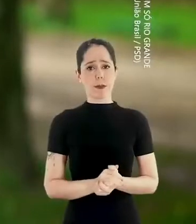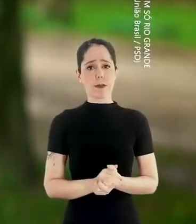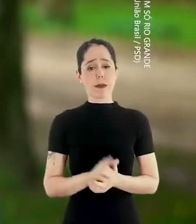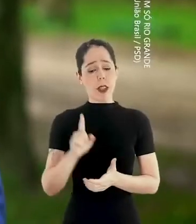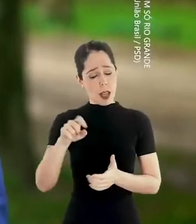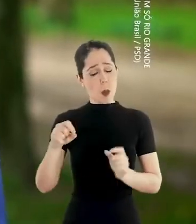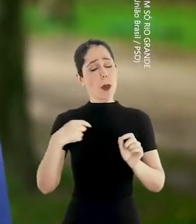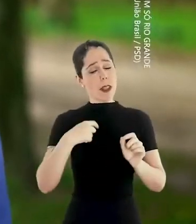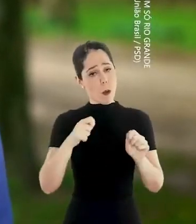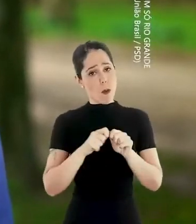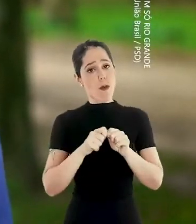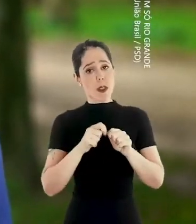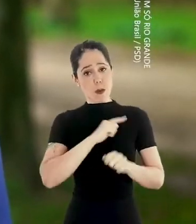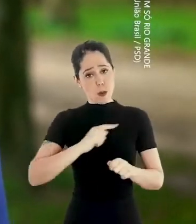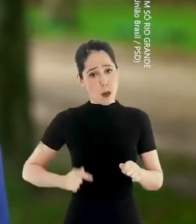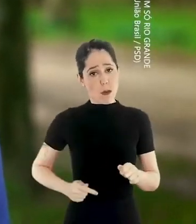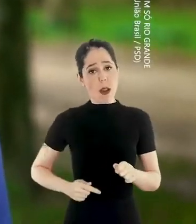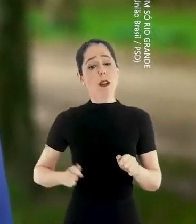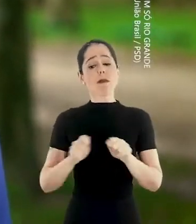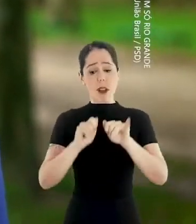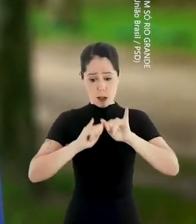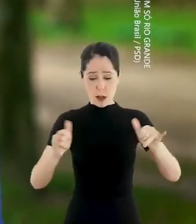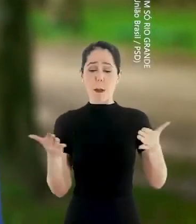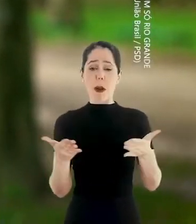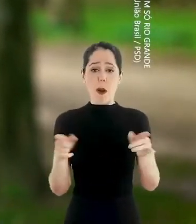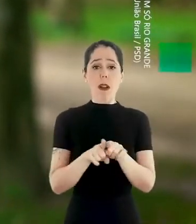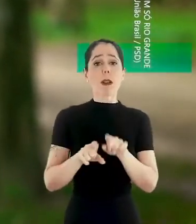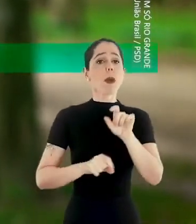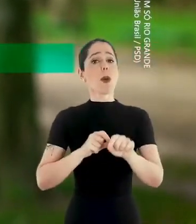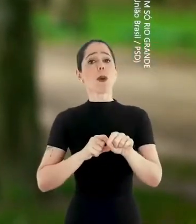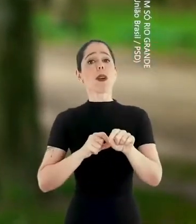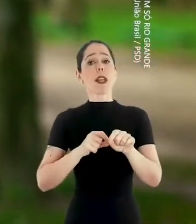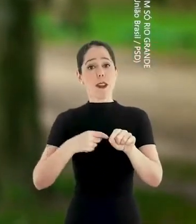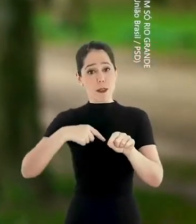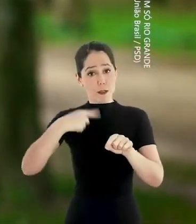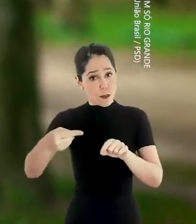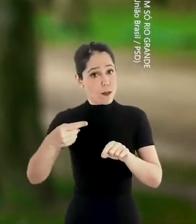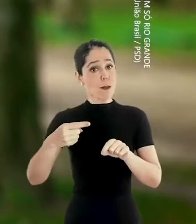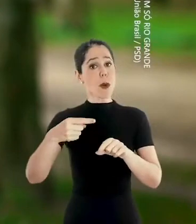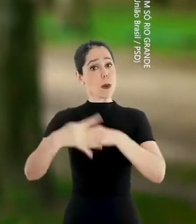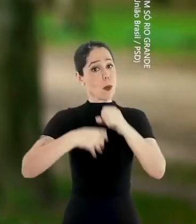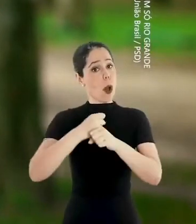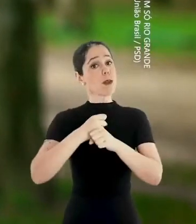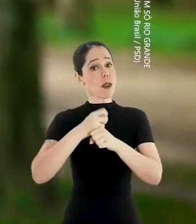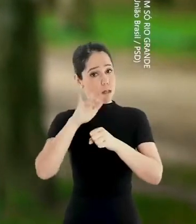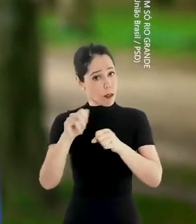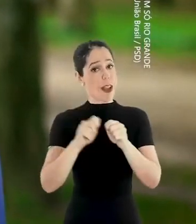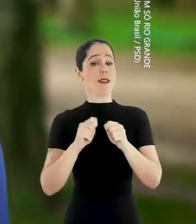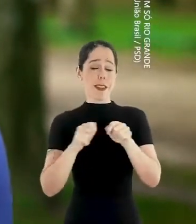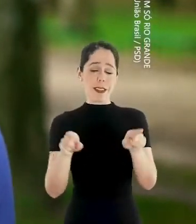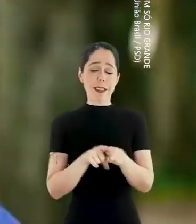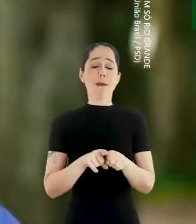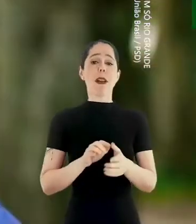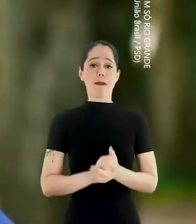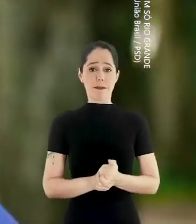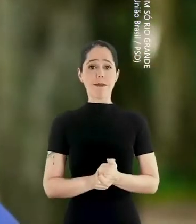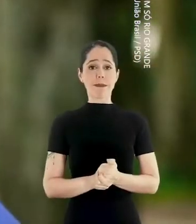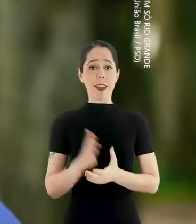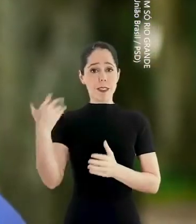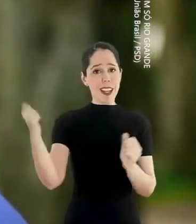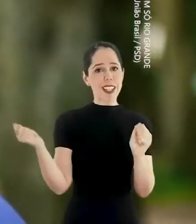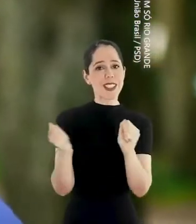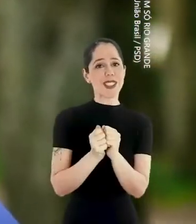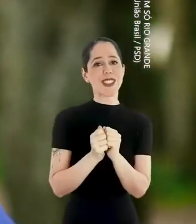É isso que eu fiz no governo, tenho feito nessa campanha e é isso que vamos fazer nos próximos 4 anos. Vamos